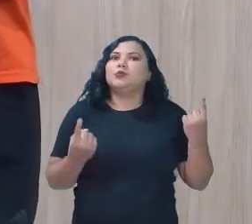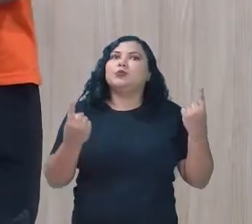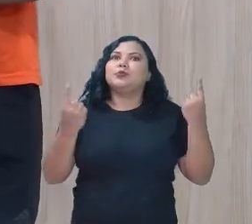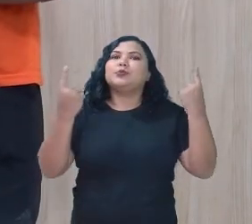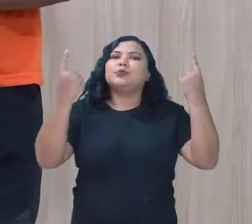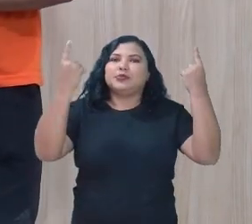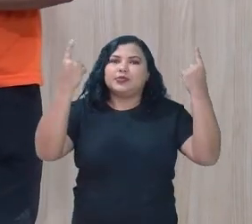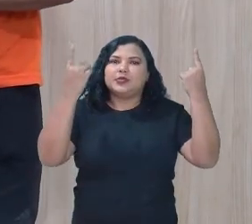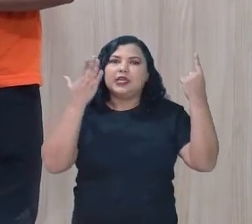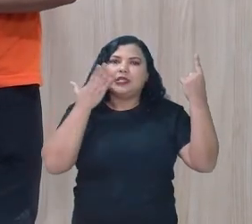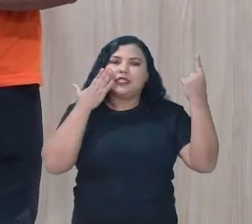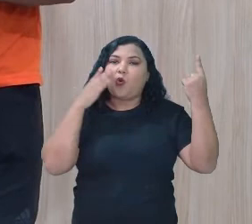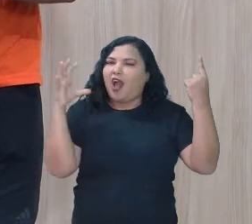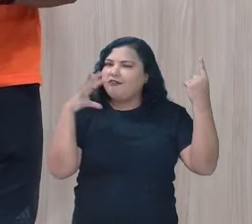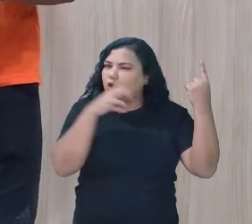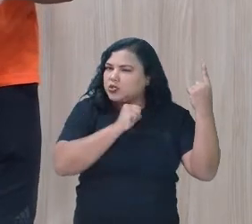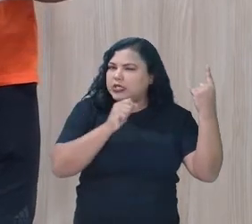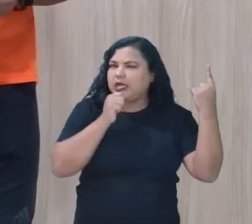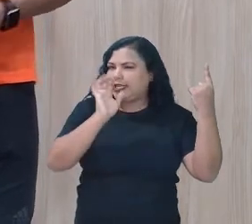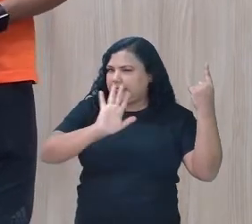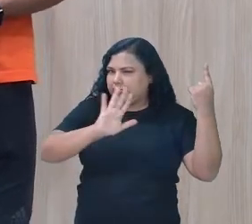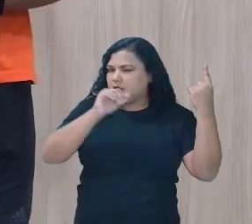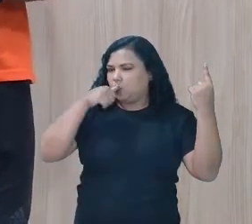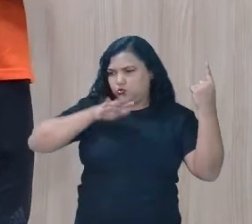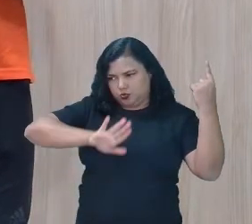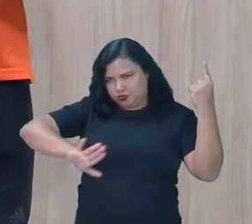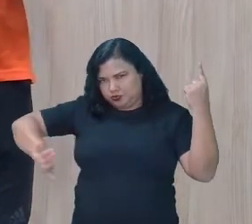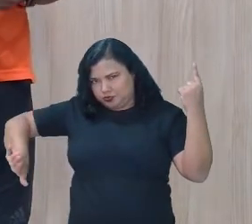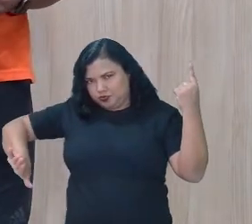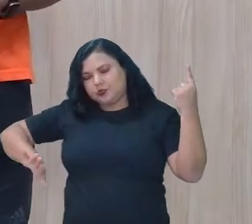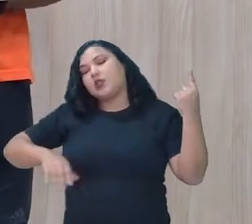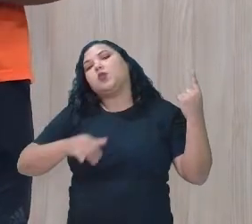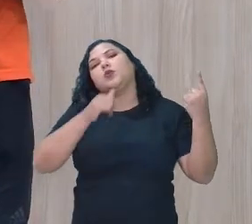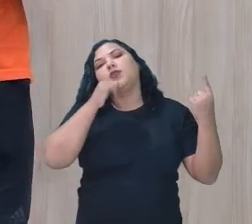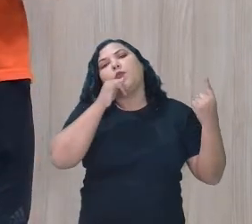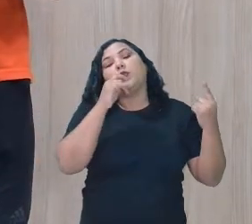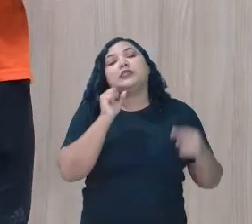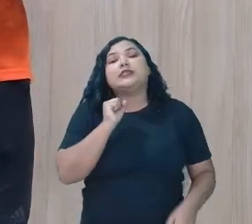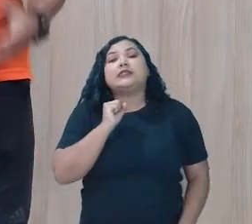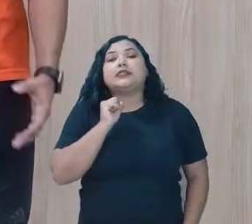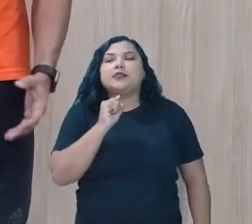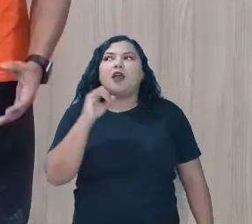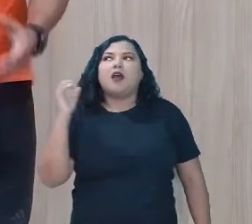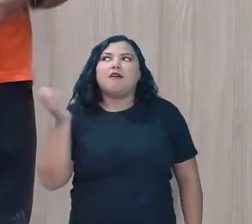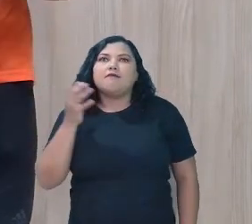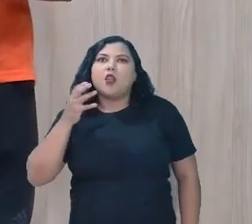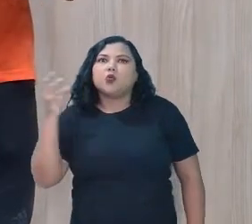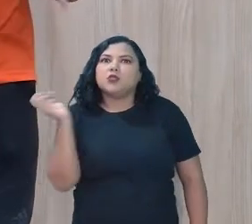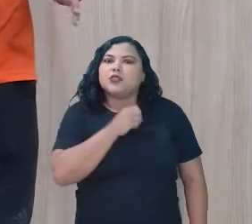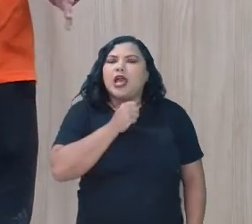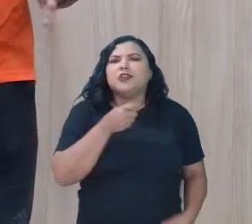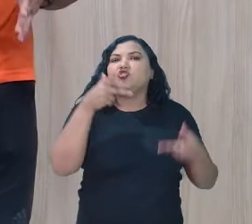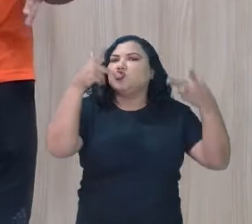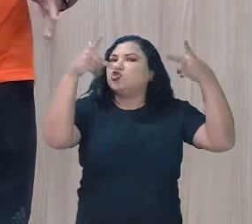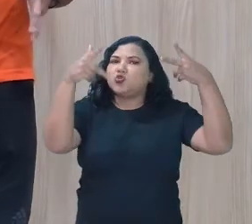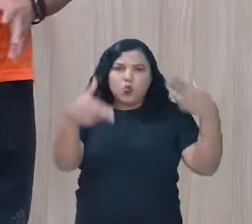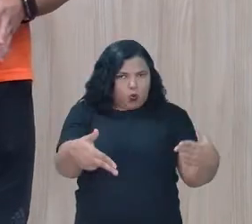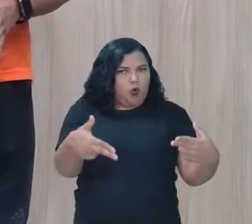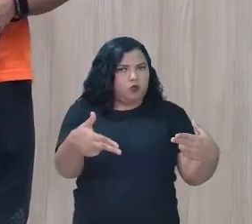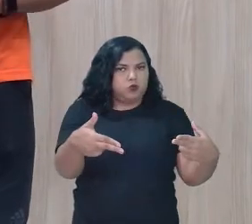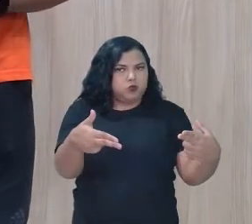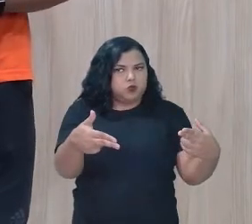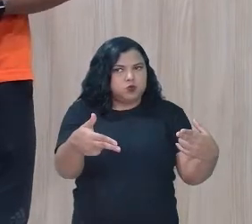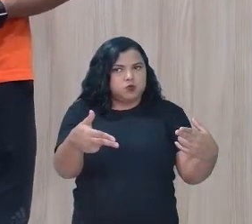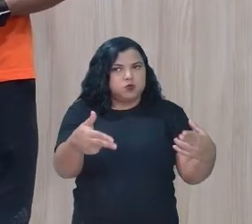velocidade não está sendo analisada ainda. Então, imagina que a velocidade, certo? Ela seja a mesma para as 2